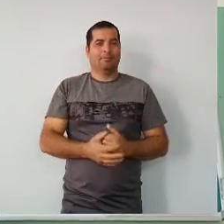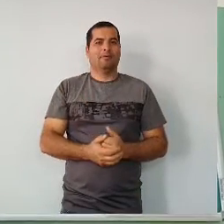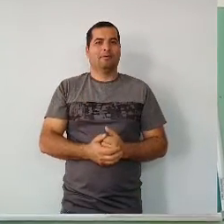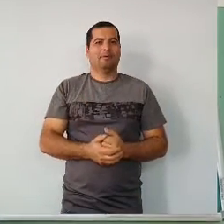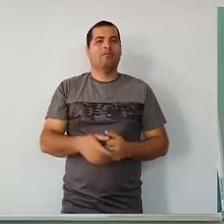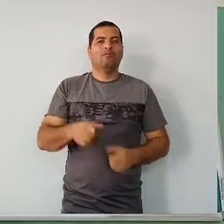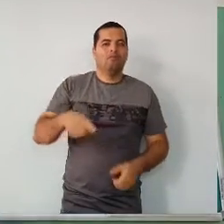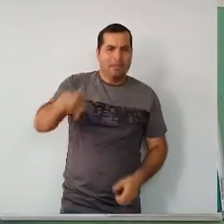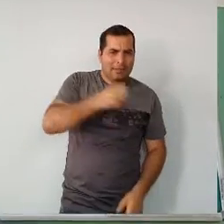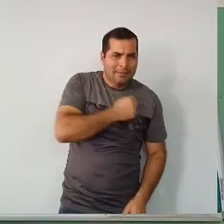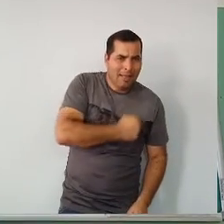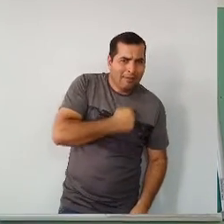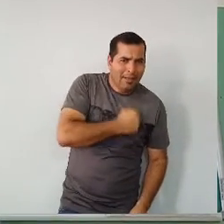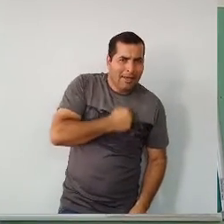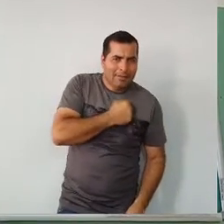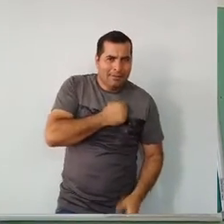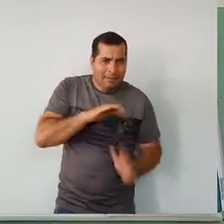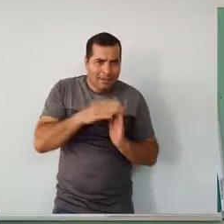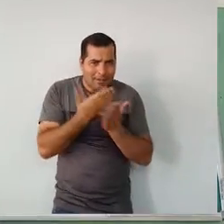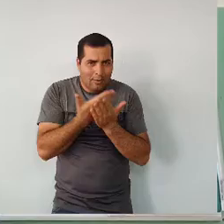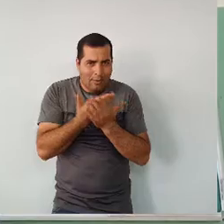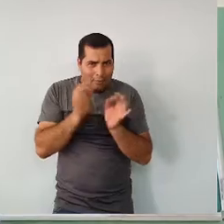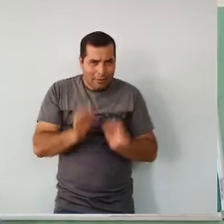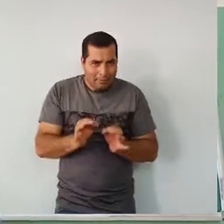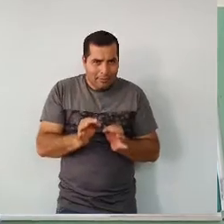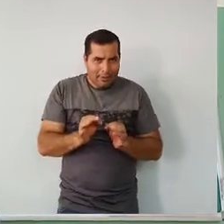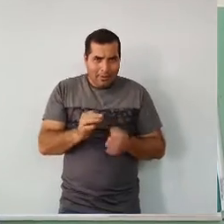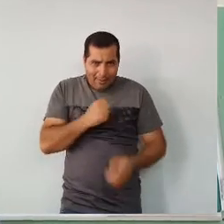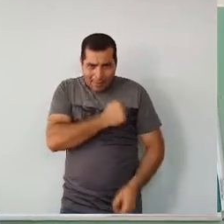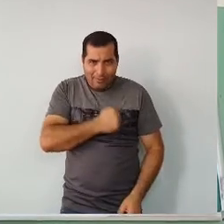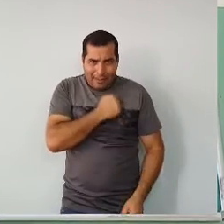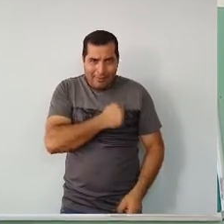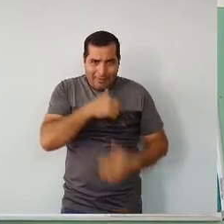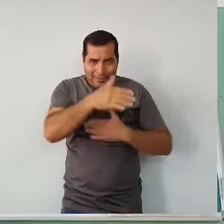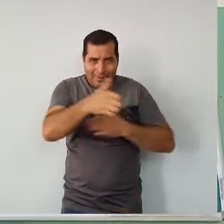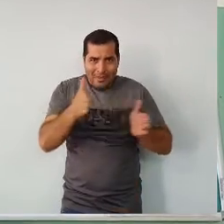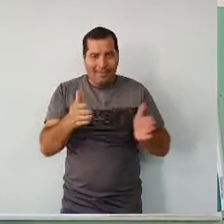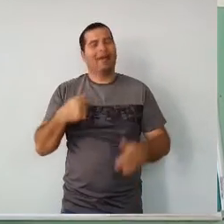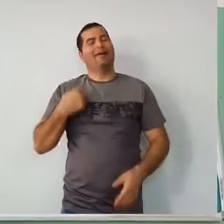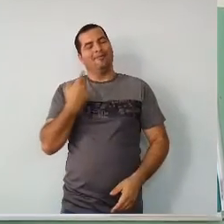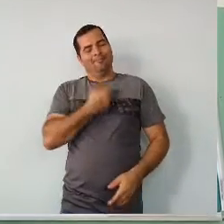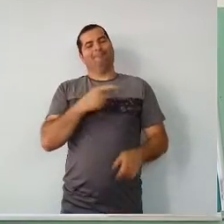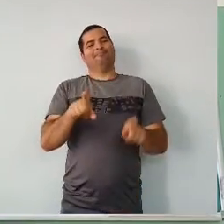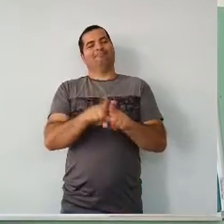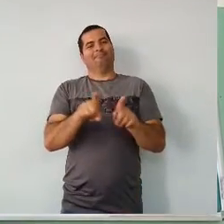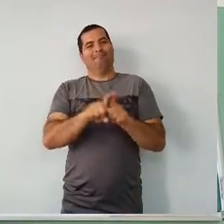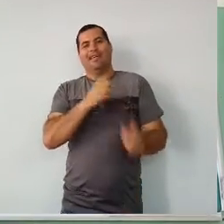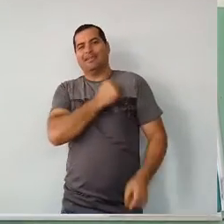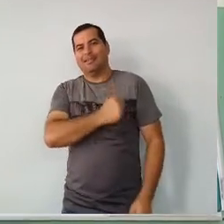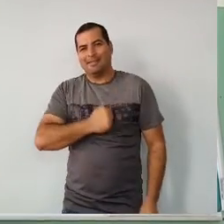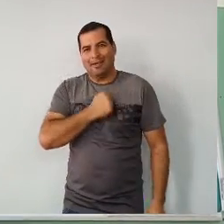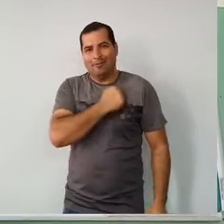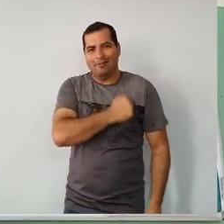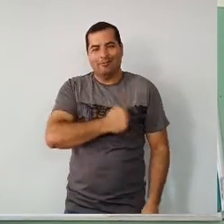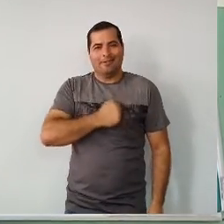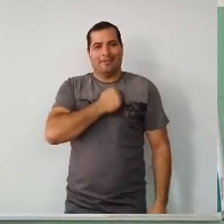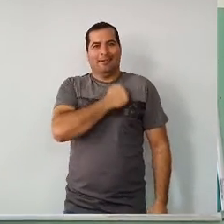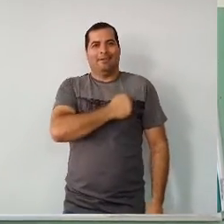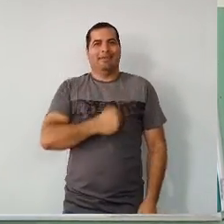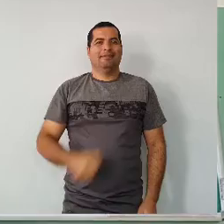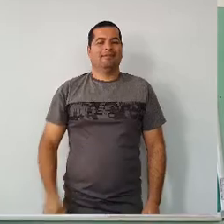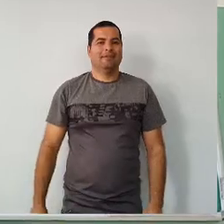aula, vocês estão com saudades da escola? Estão com saudades da sala? Nós também estamos com saudades